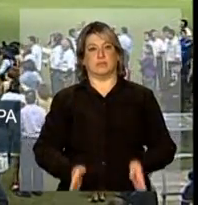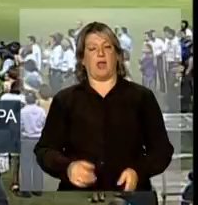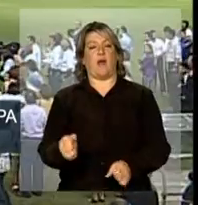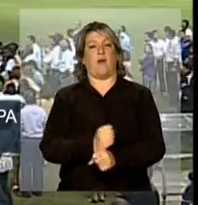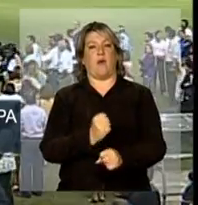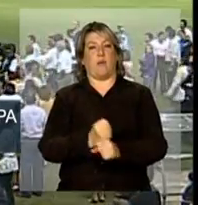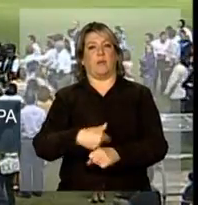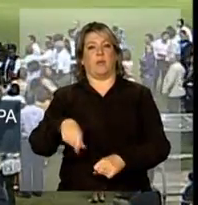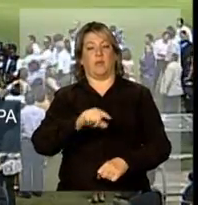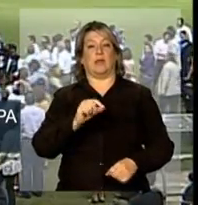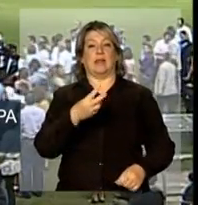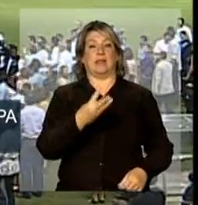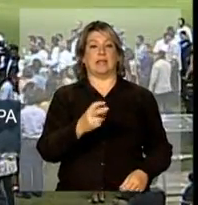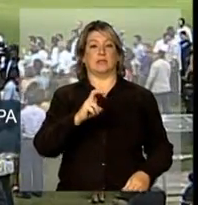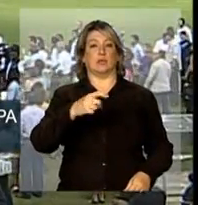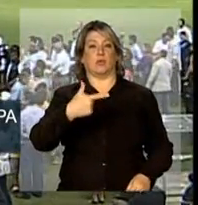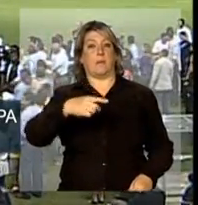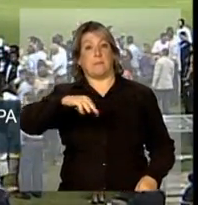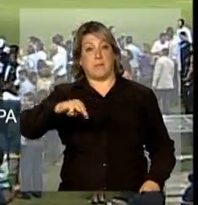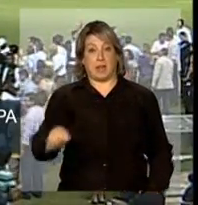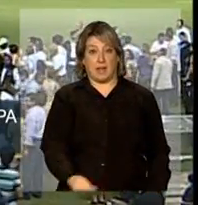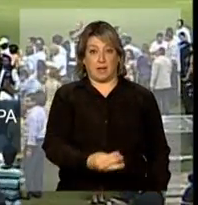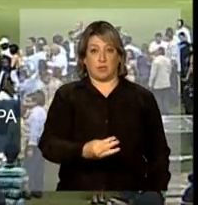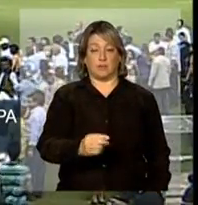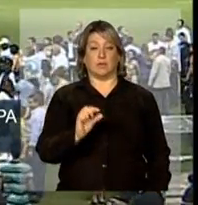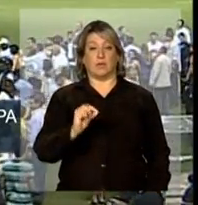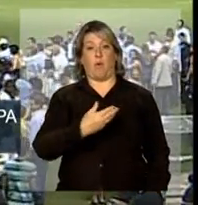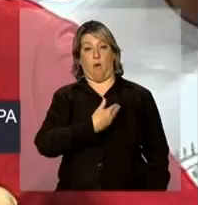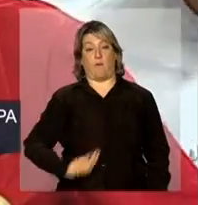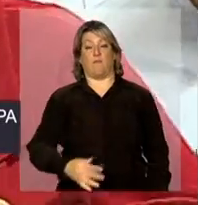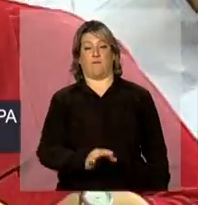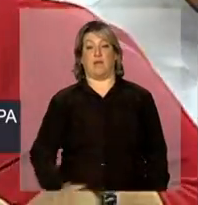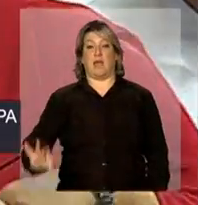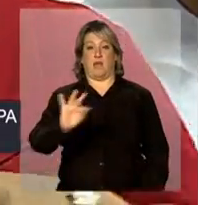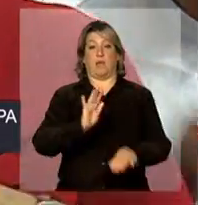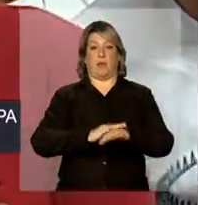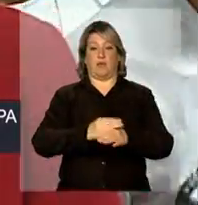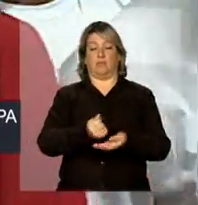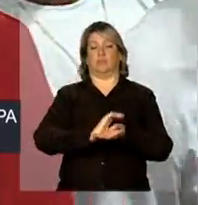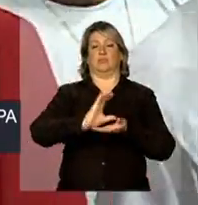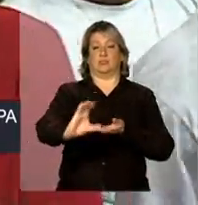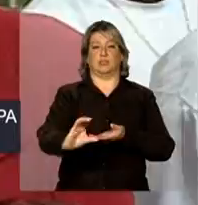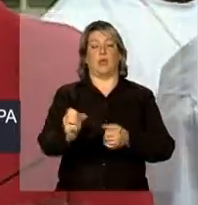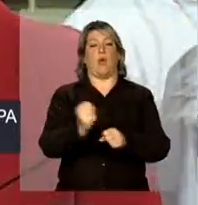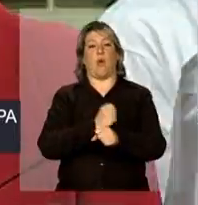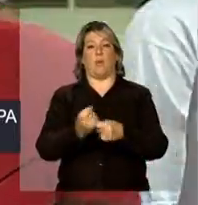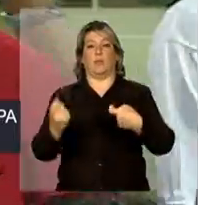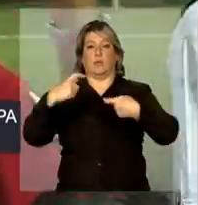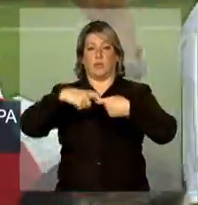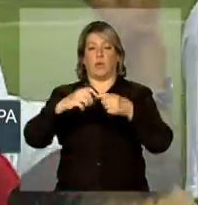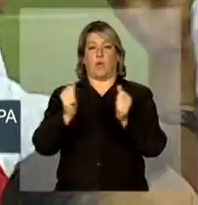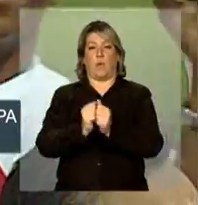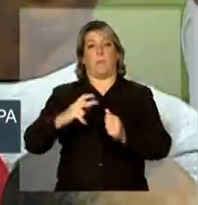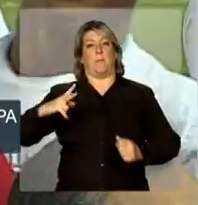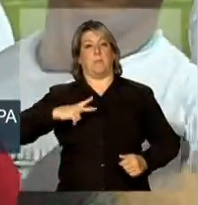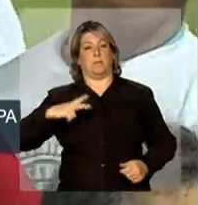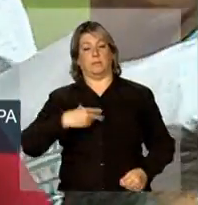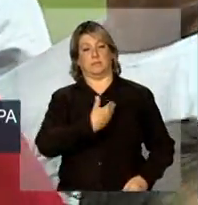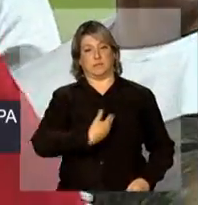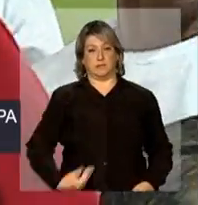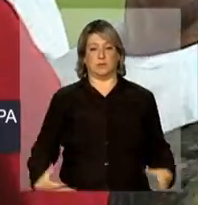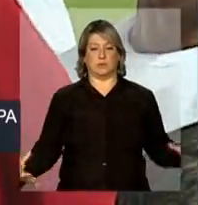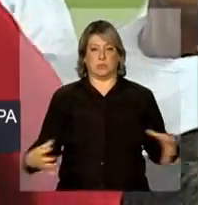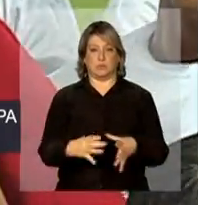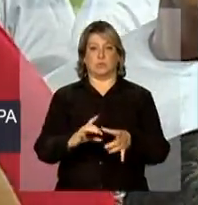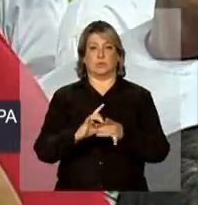Sendo 352 milhões vindos do governo federal. A obra foi feita através de parceria público-privada, firmada